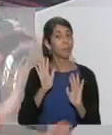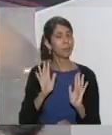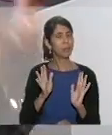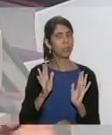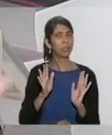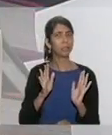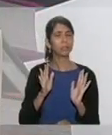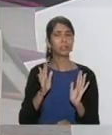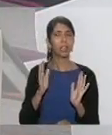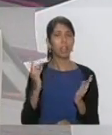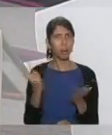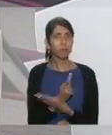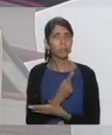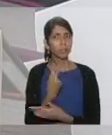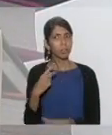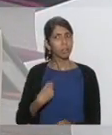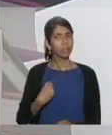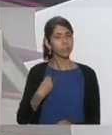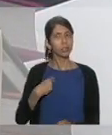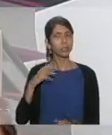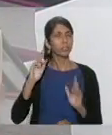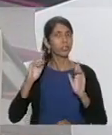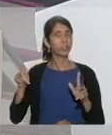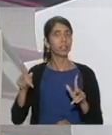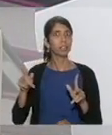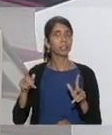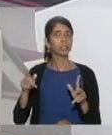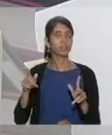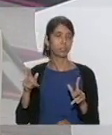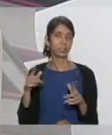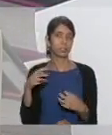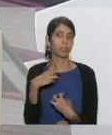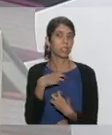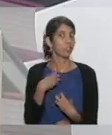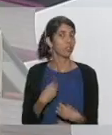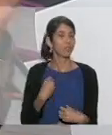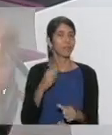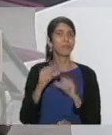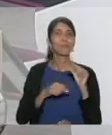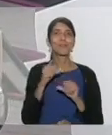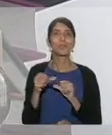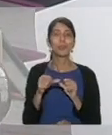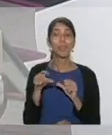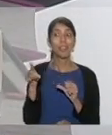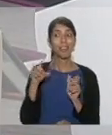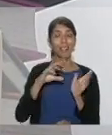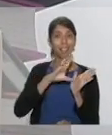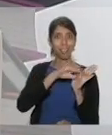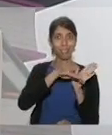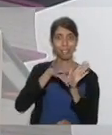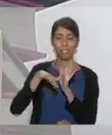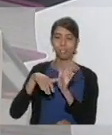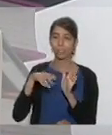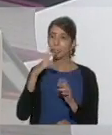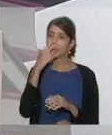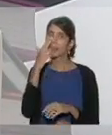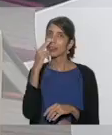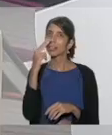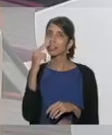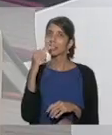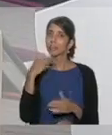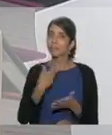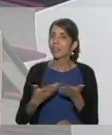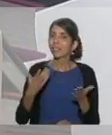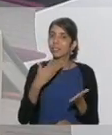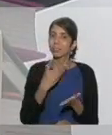amiga. Mas ela vai passar por uma situação paranormal que vai arrancar o chão da vida dela. E essa ladra começa a entrar numa espiral